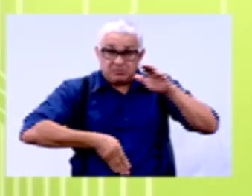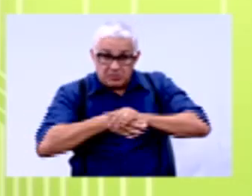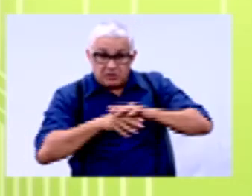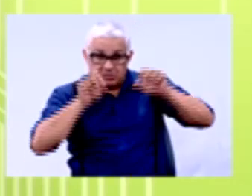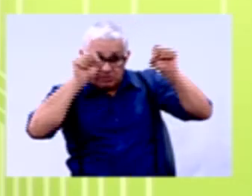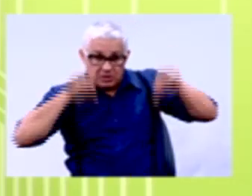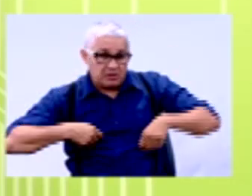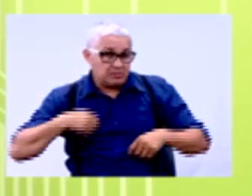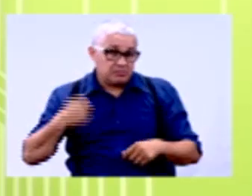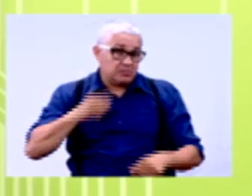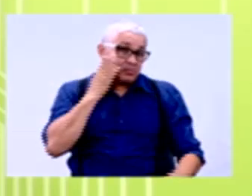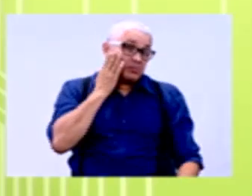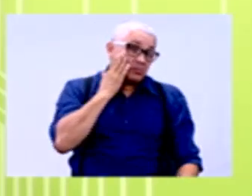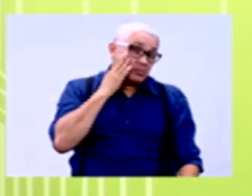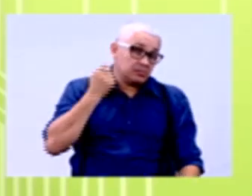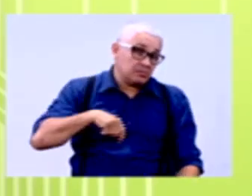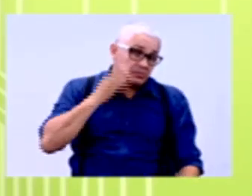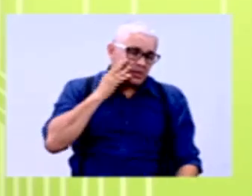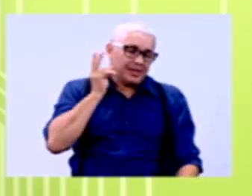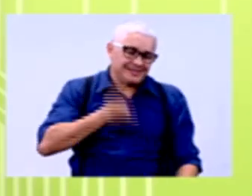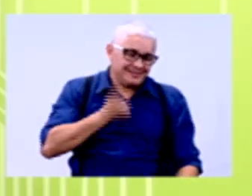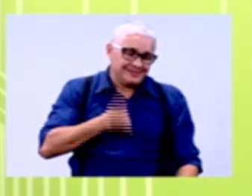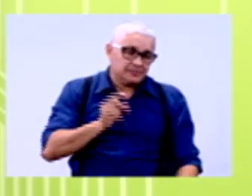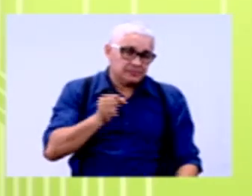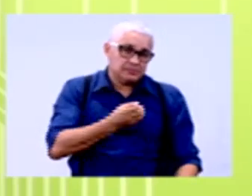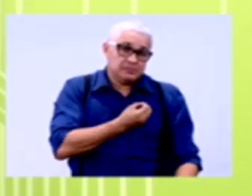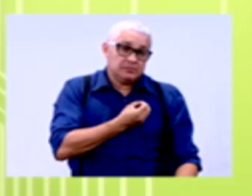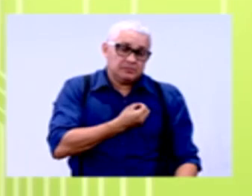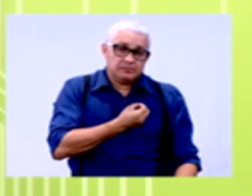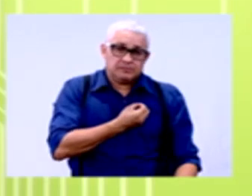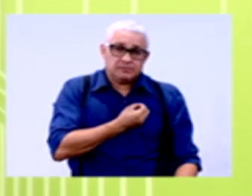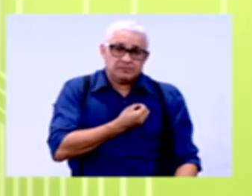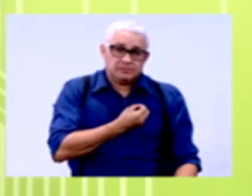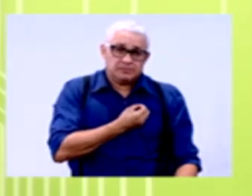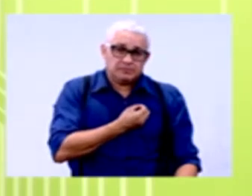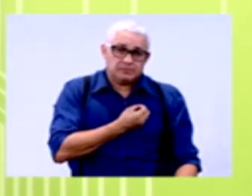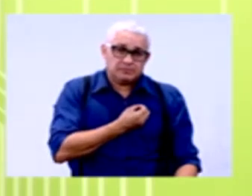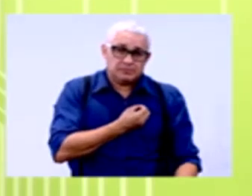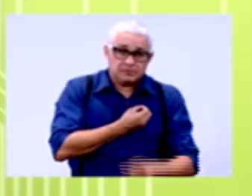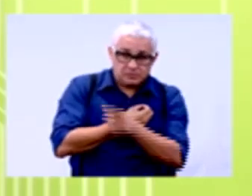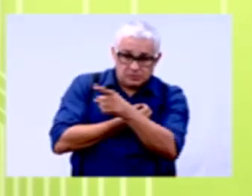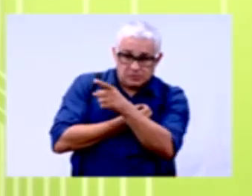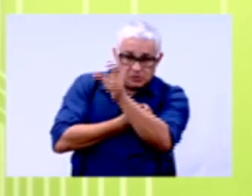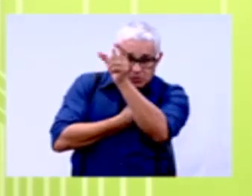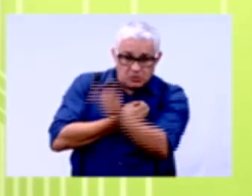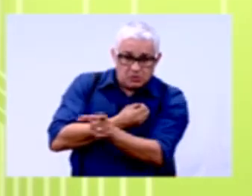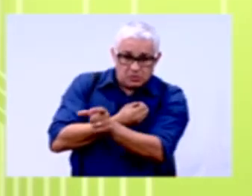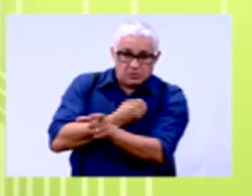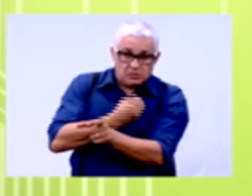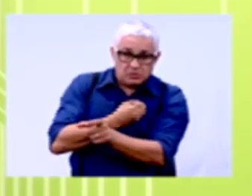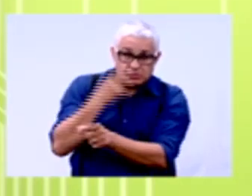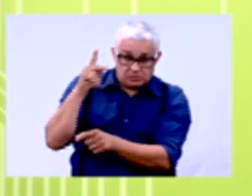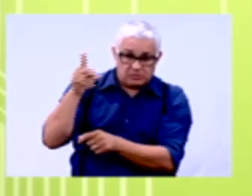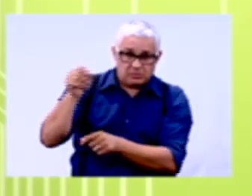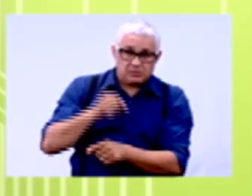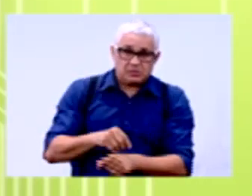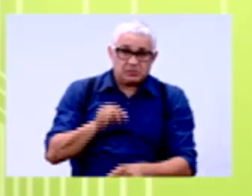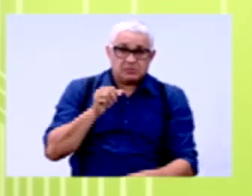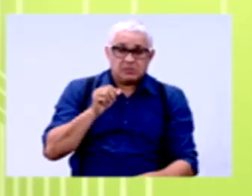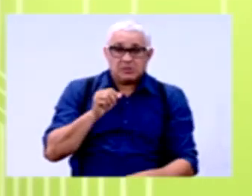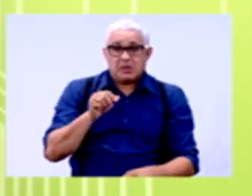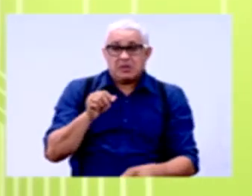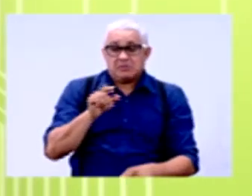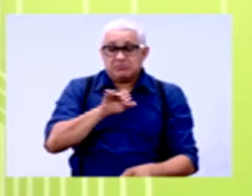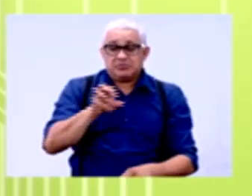preciso saber qual é o número qual é o usuário dele, certo? Se ele simplesmente